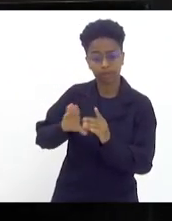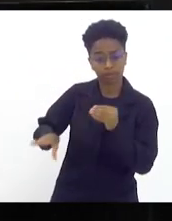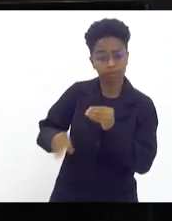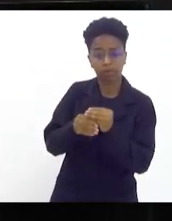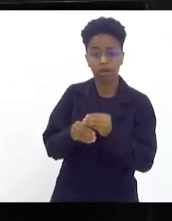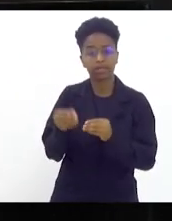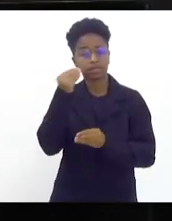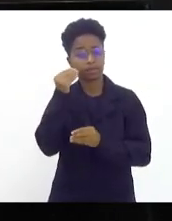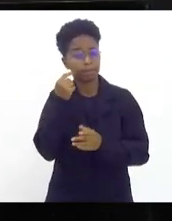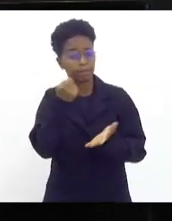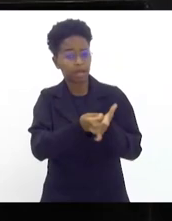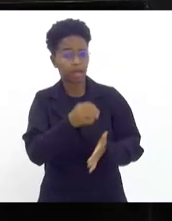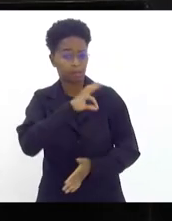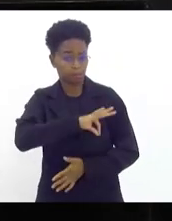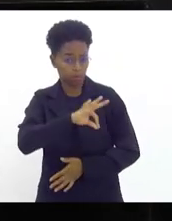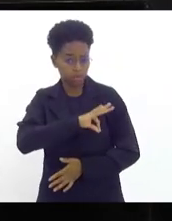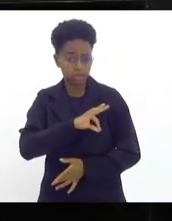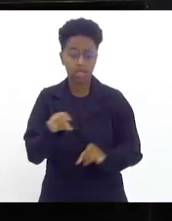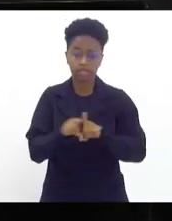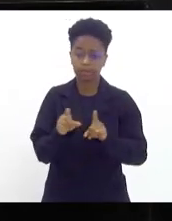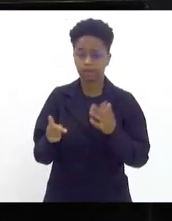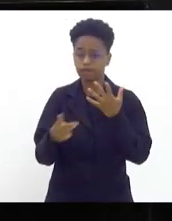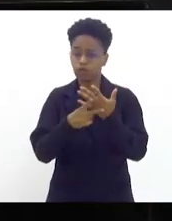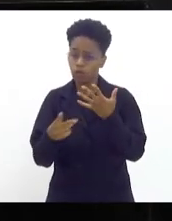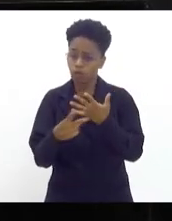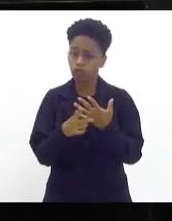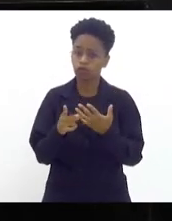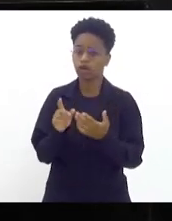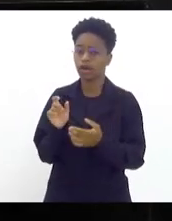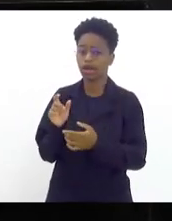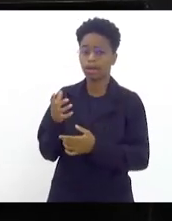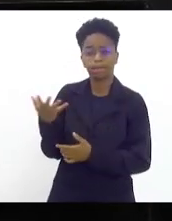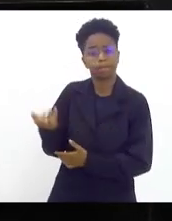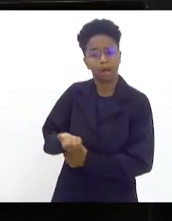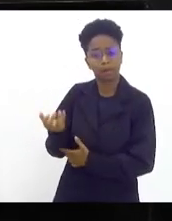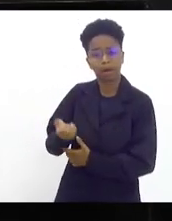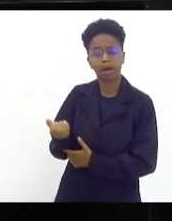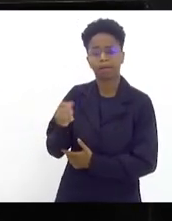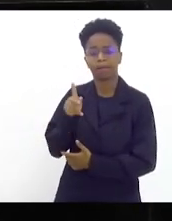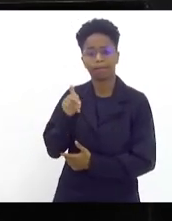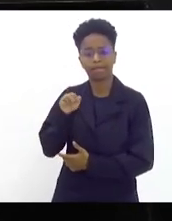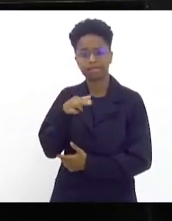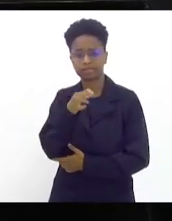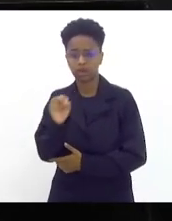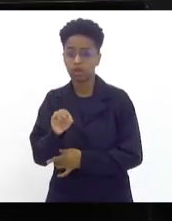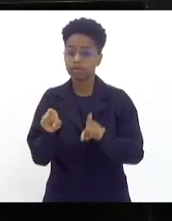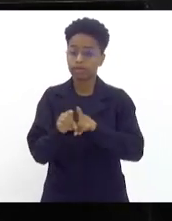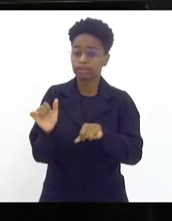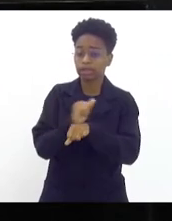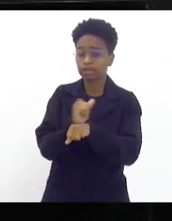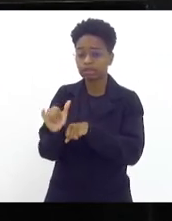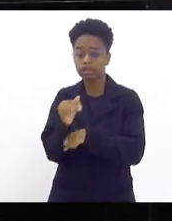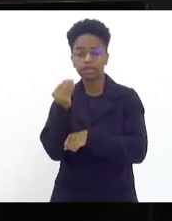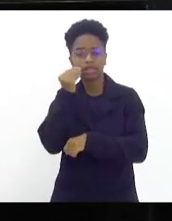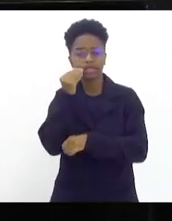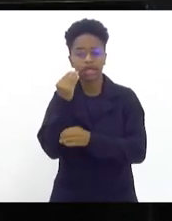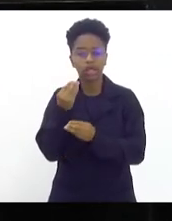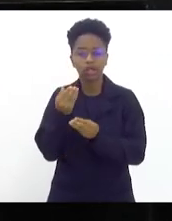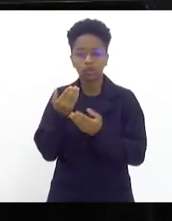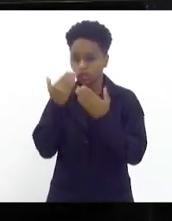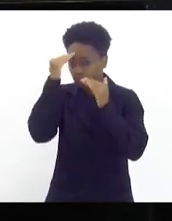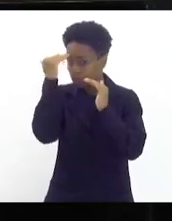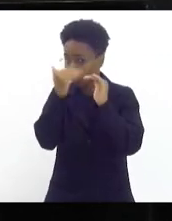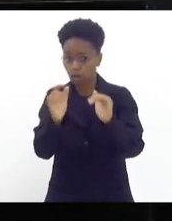aos policiais veteranos as viúvas as pensionistas manobra que fez ao não cumprir a recomposição salarial